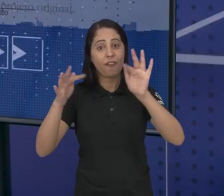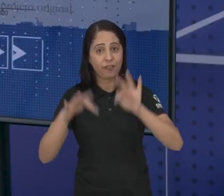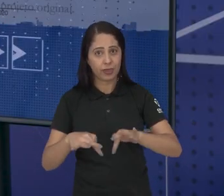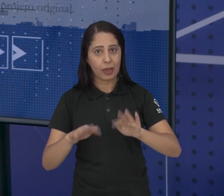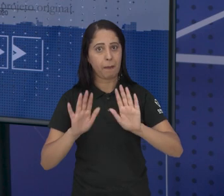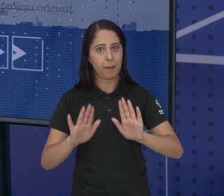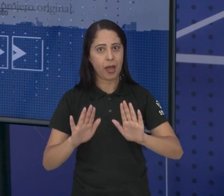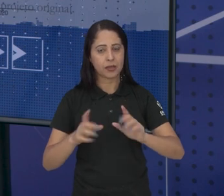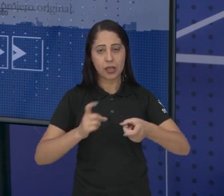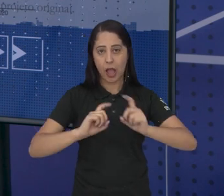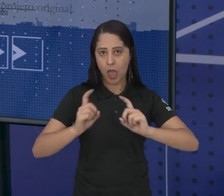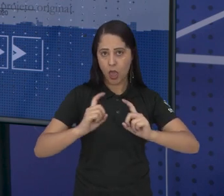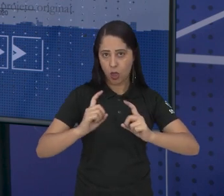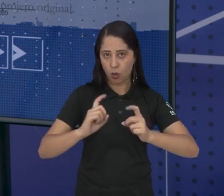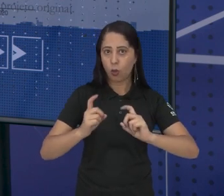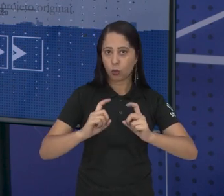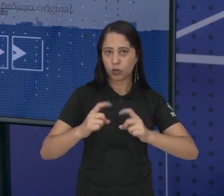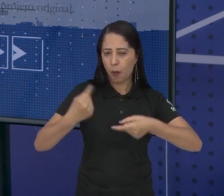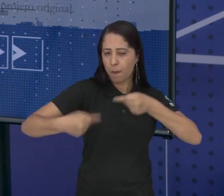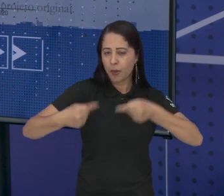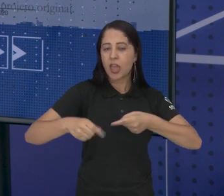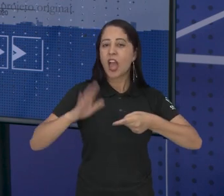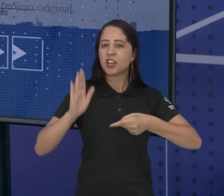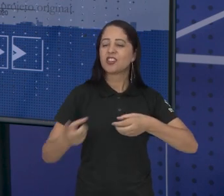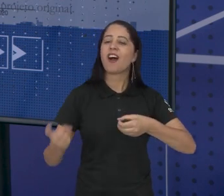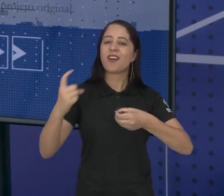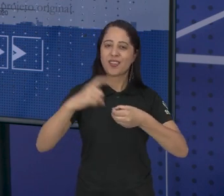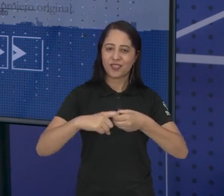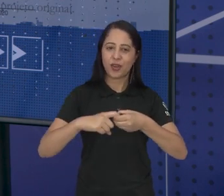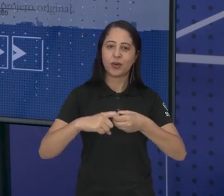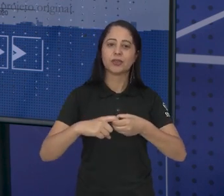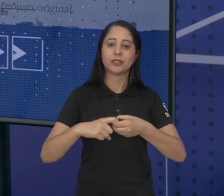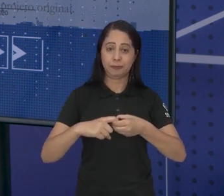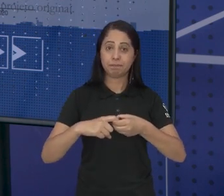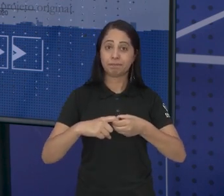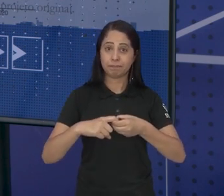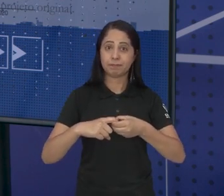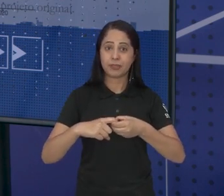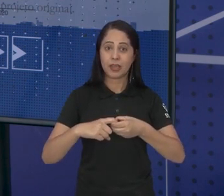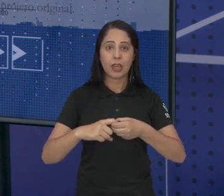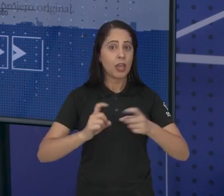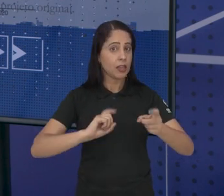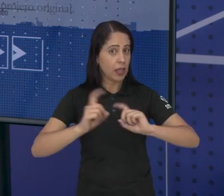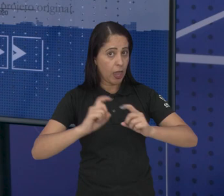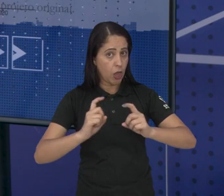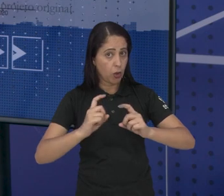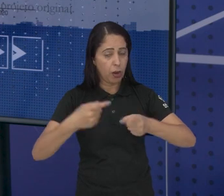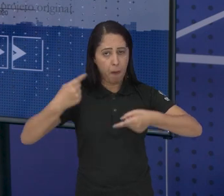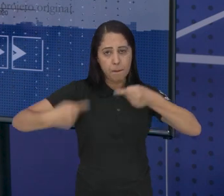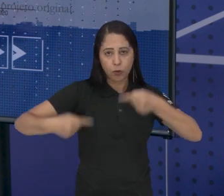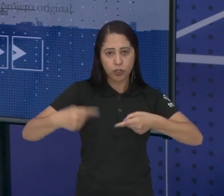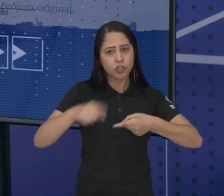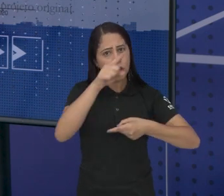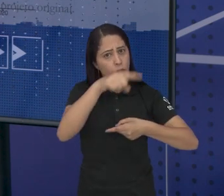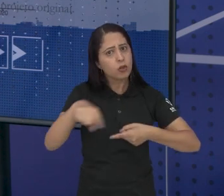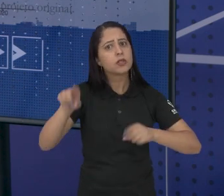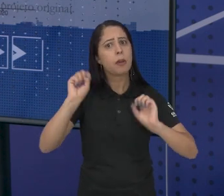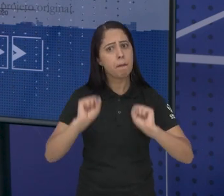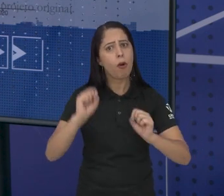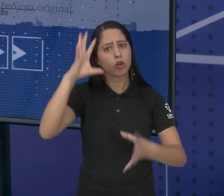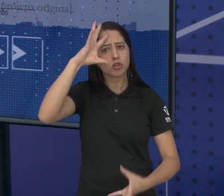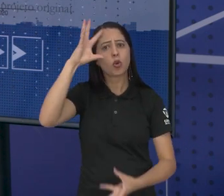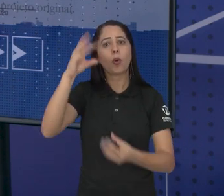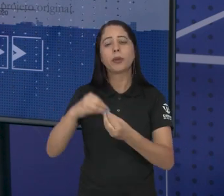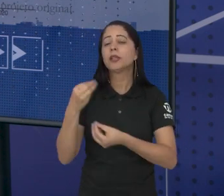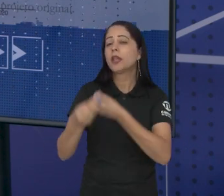aproveito para relembrar que as sessões Ordinárias da Câmara de São José já estão de volta e é justamente nas sessões que